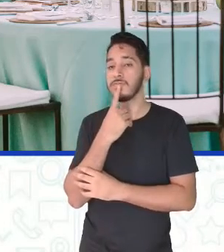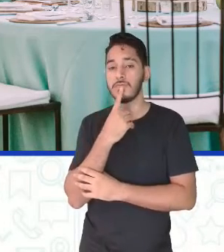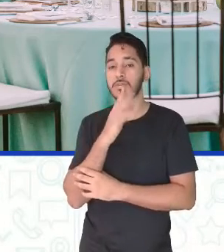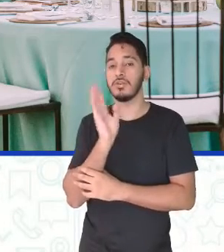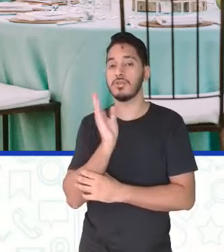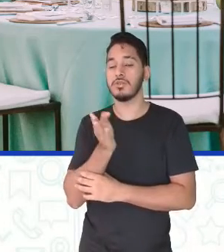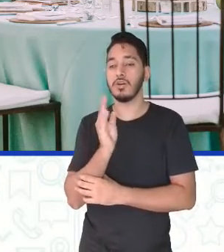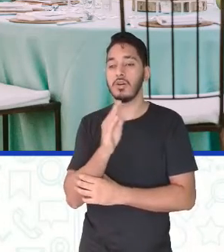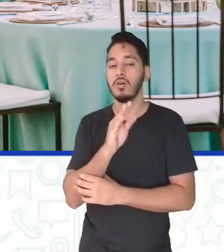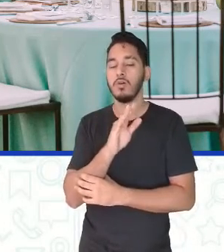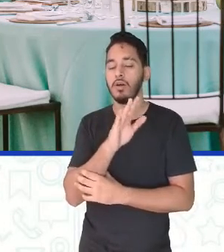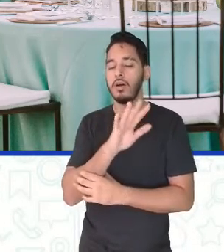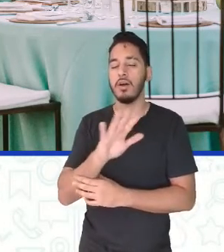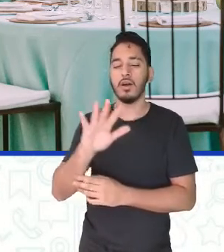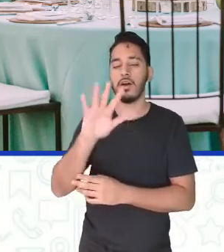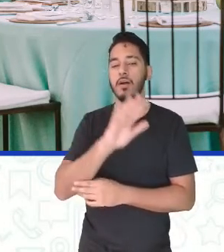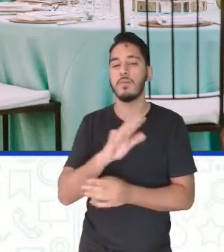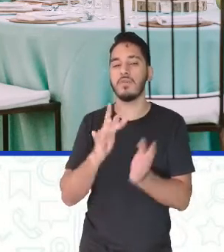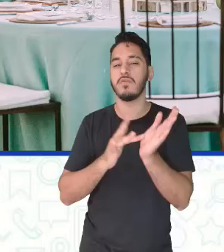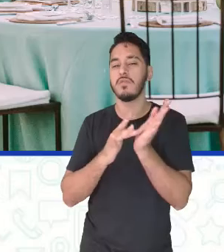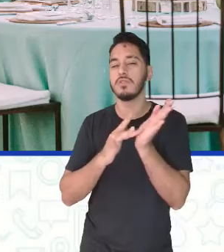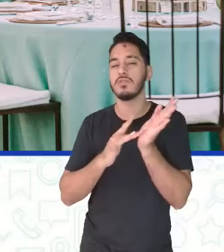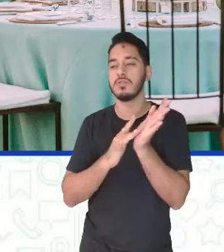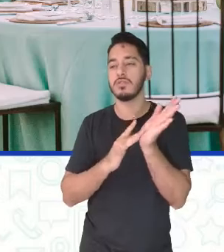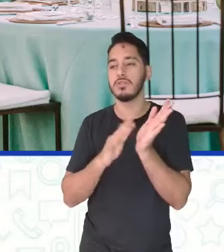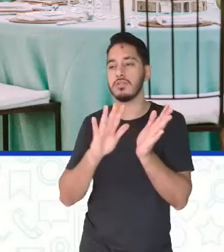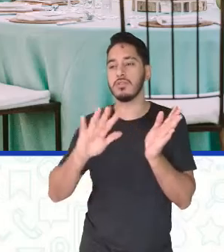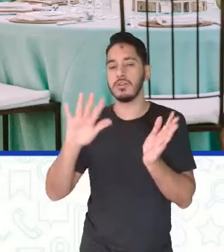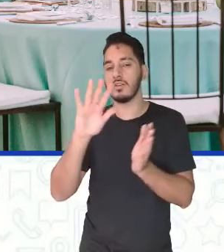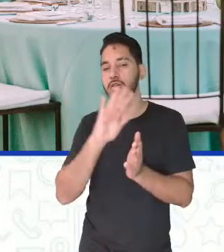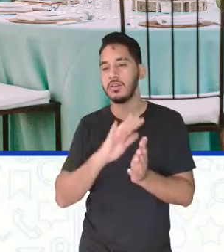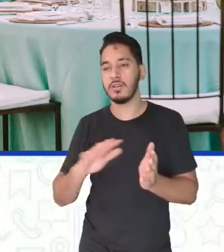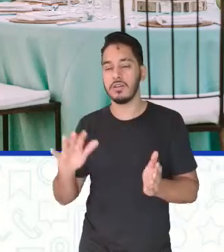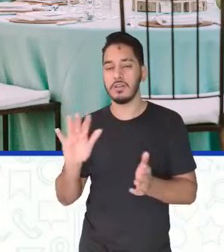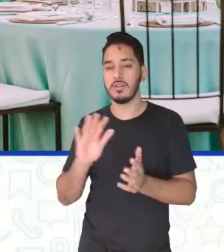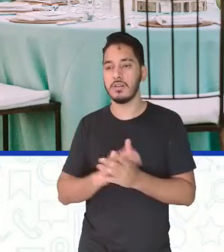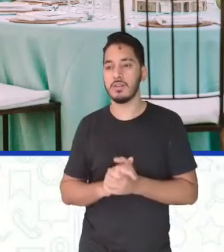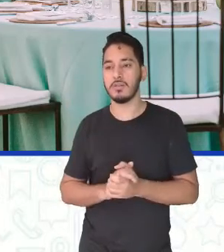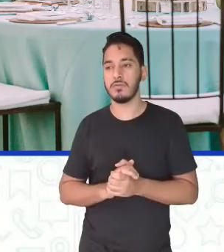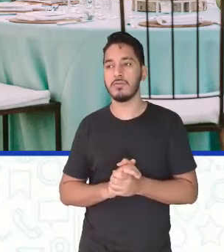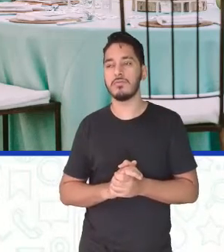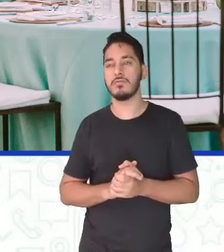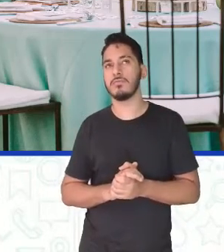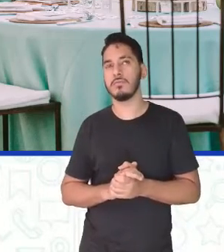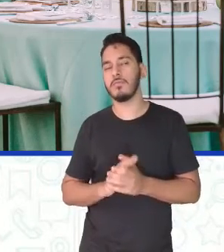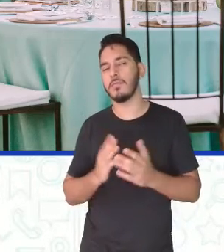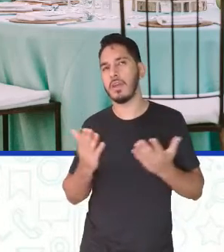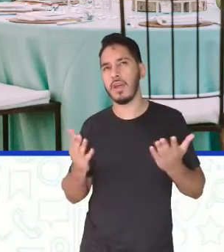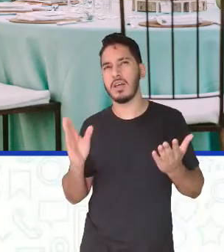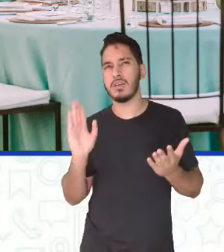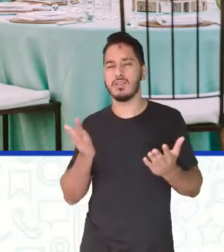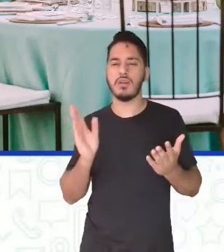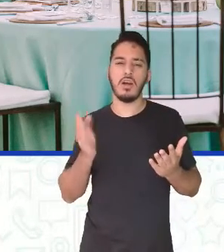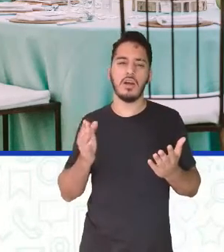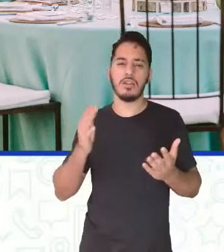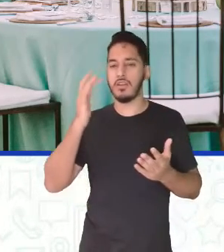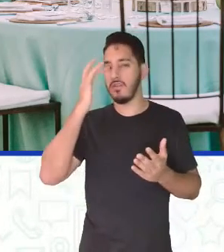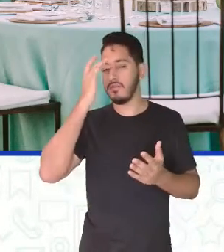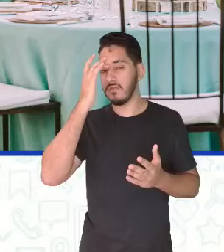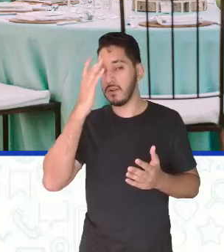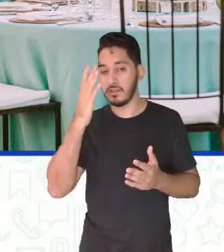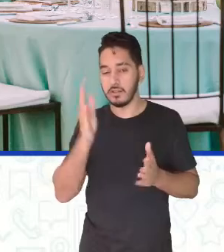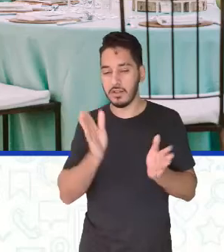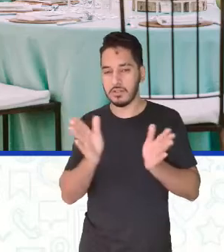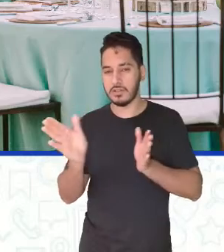já uma paisagem mais artificial, tá tirada daquela camada. Aqui já é uma questão de facilitar o acesso